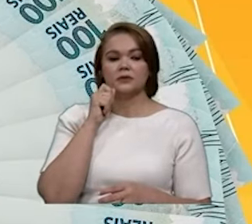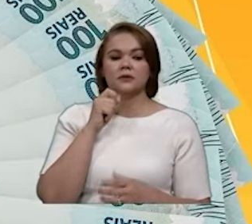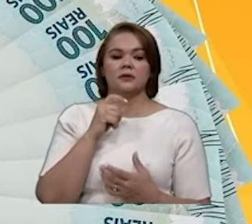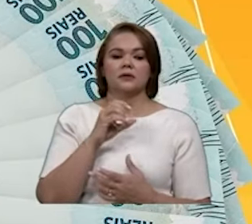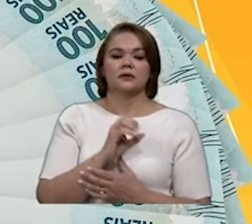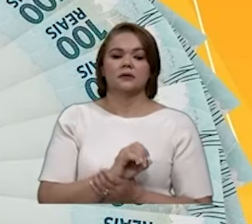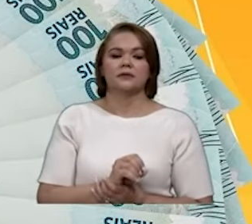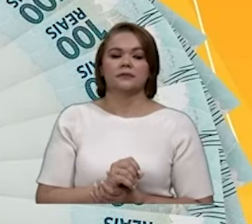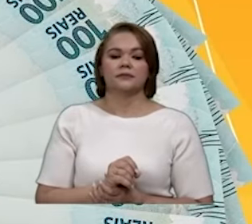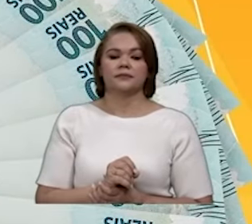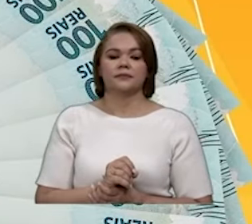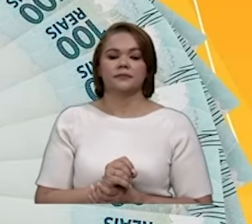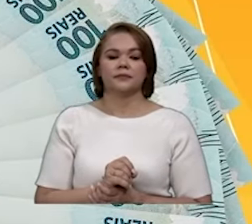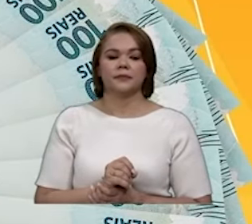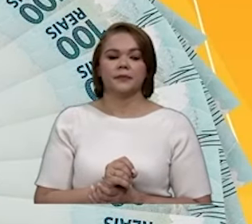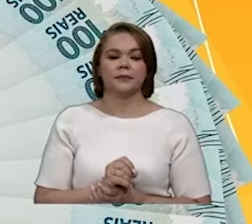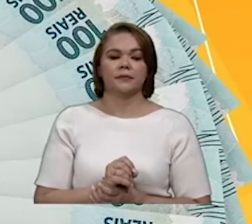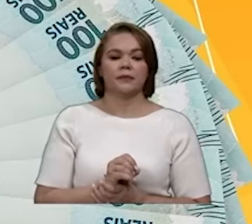vamos lá!